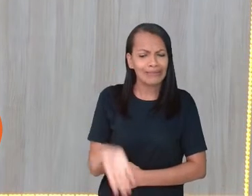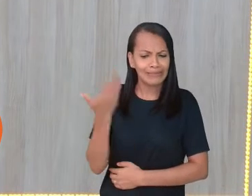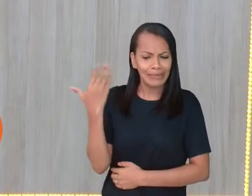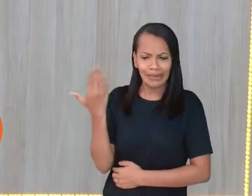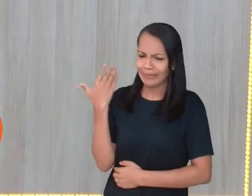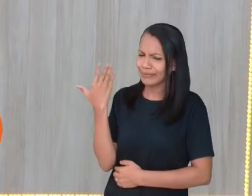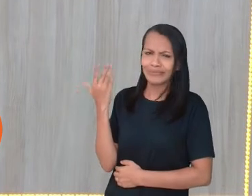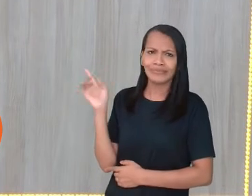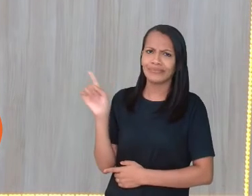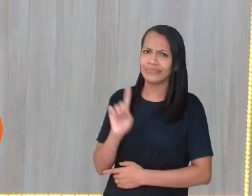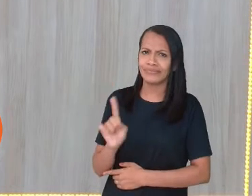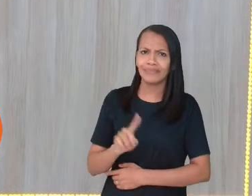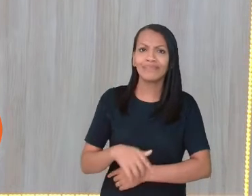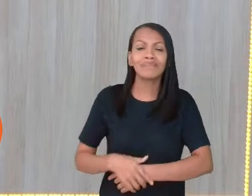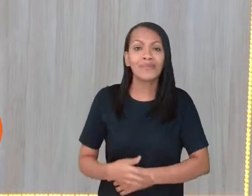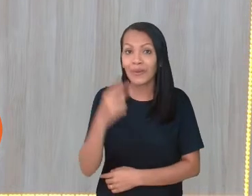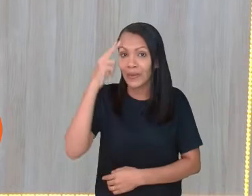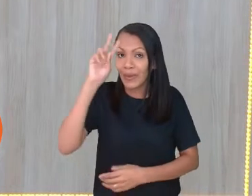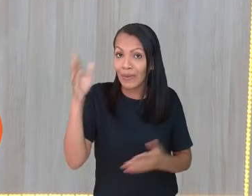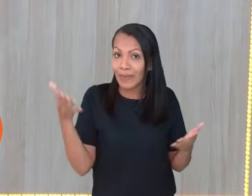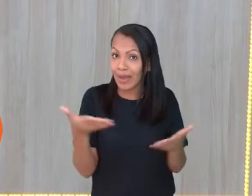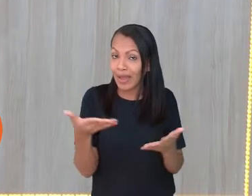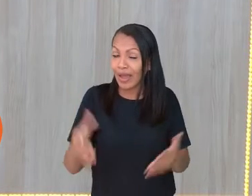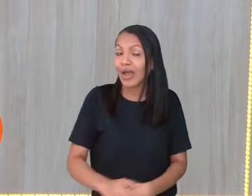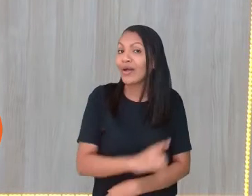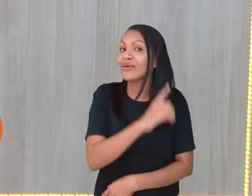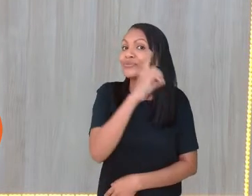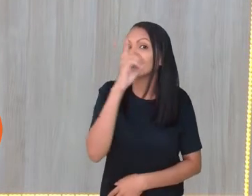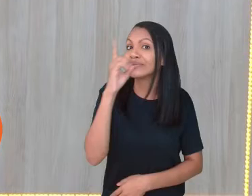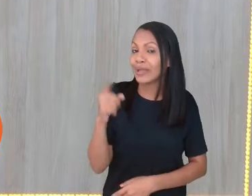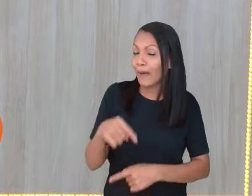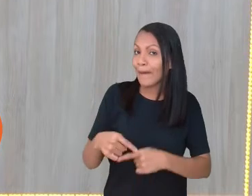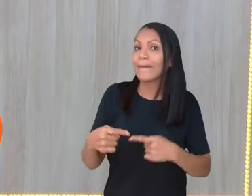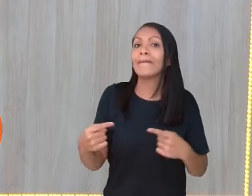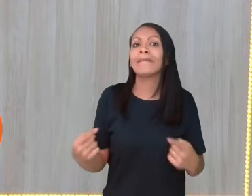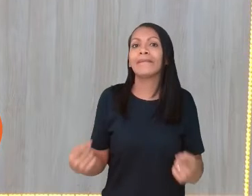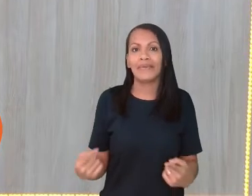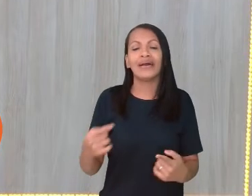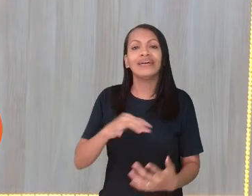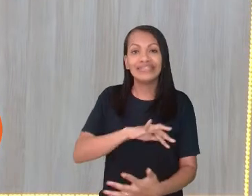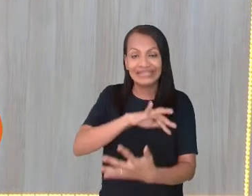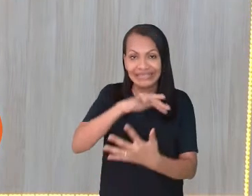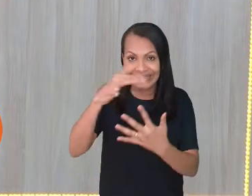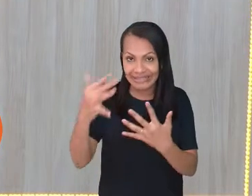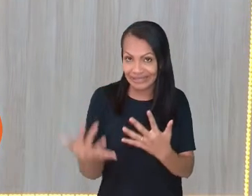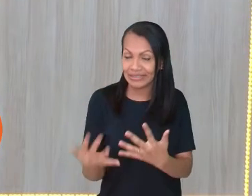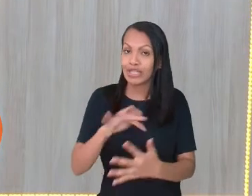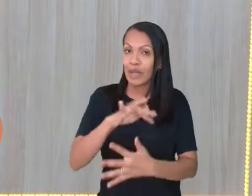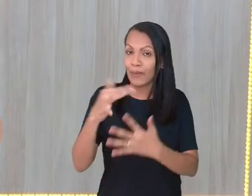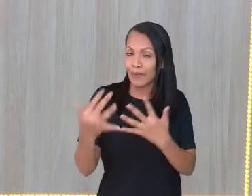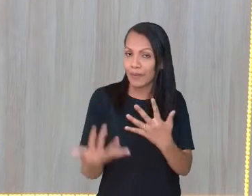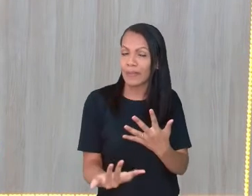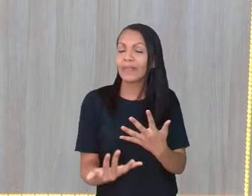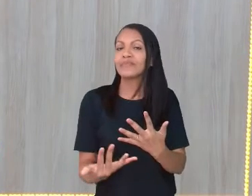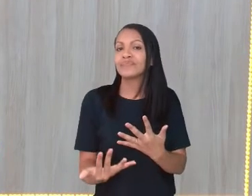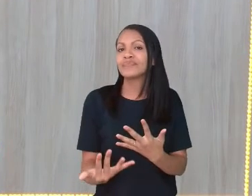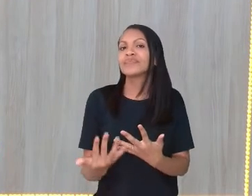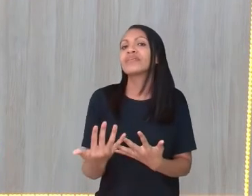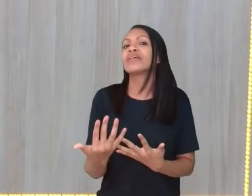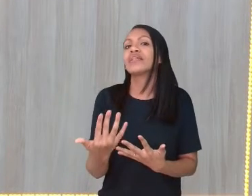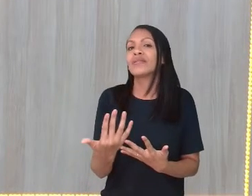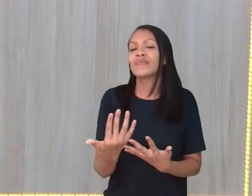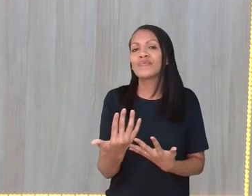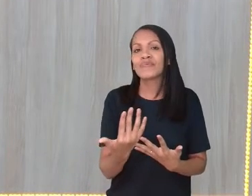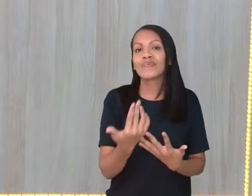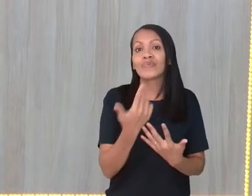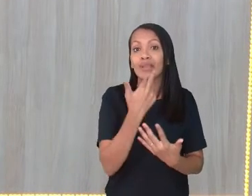antiga, né? Eu não vou lembrar agora a data, mas as Libras, né? A língua brasileira de